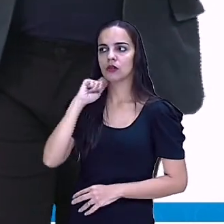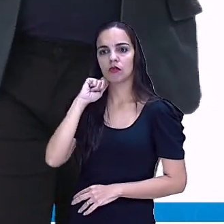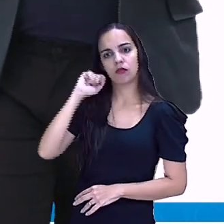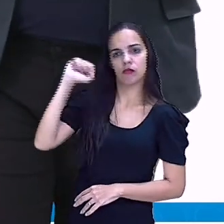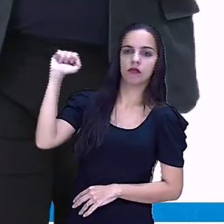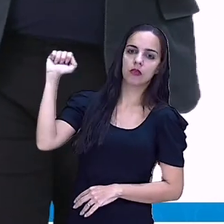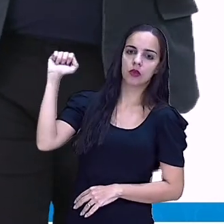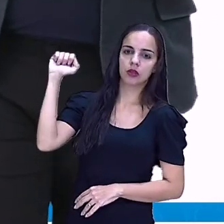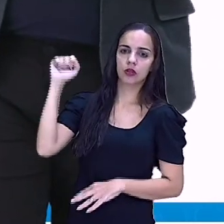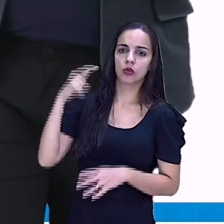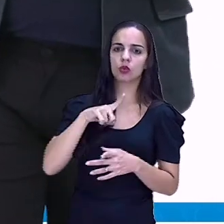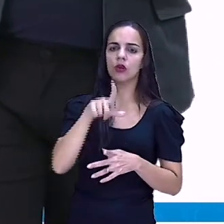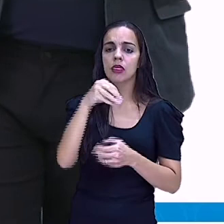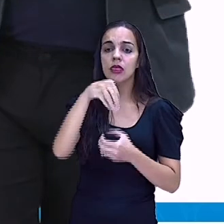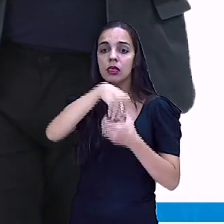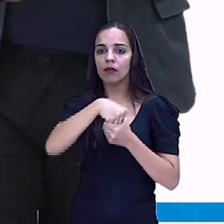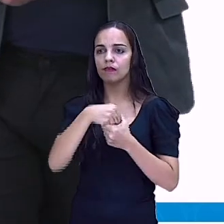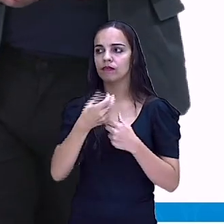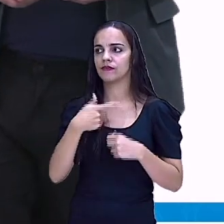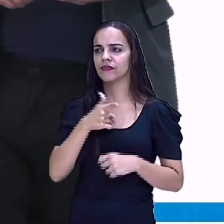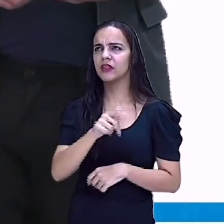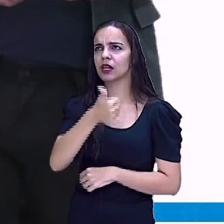em 24 de agosto de